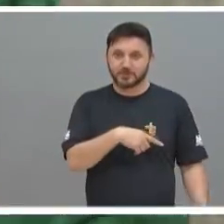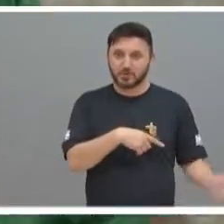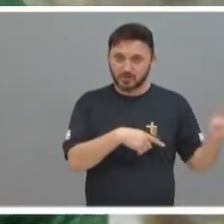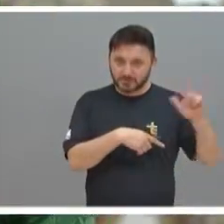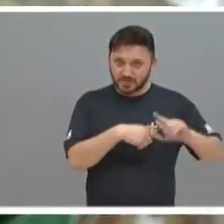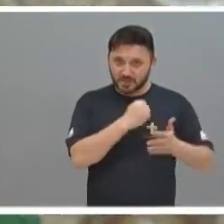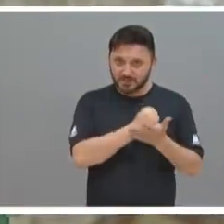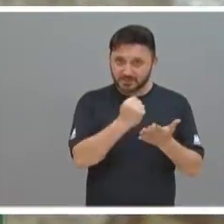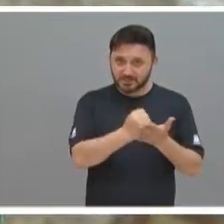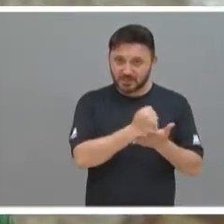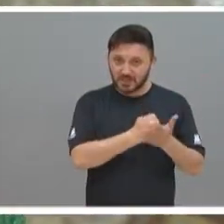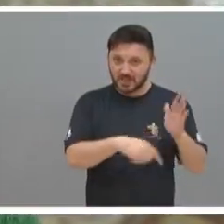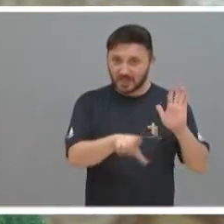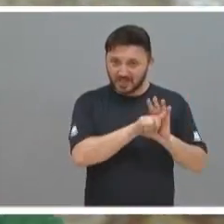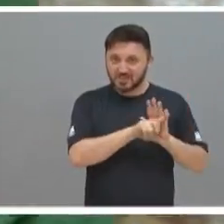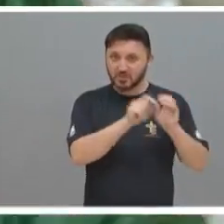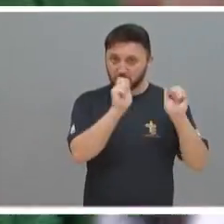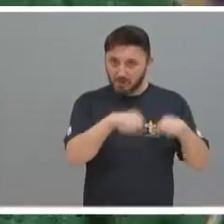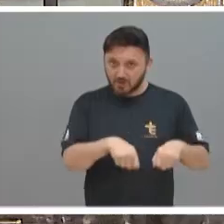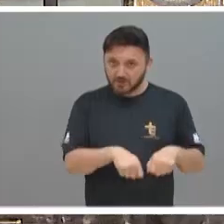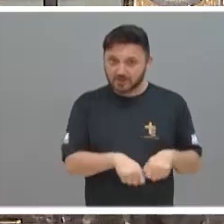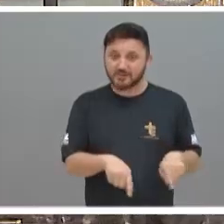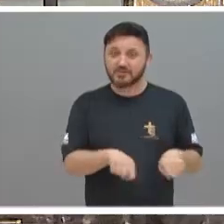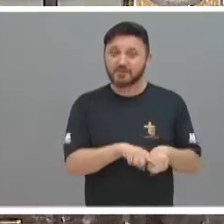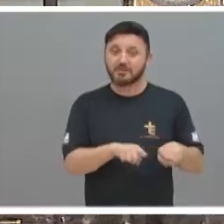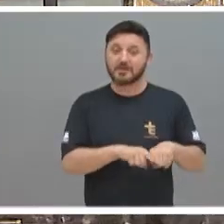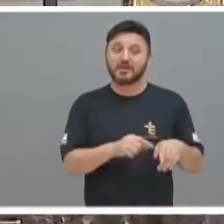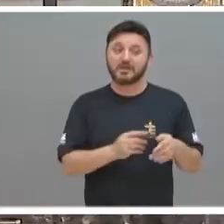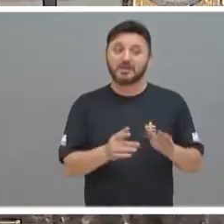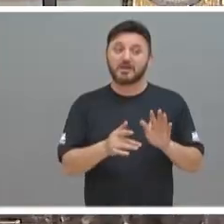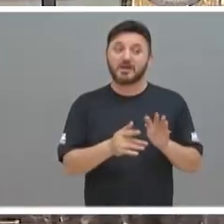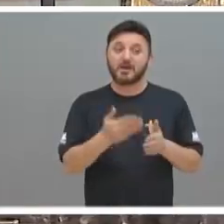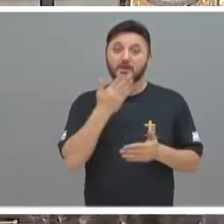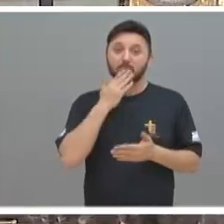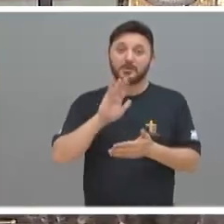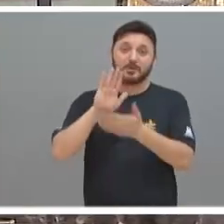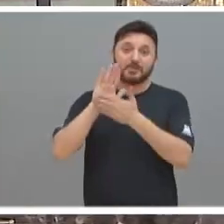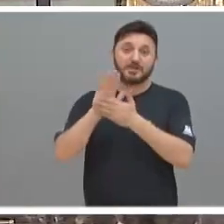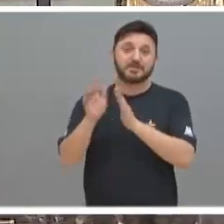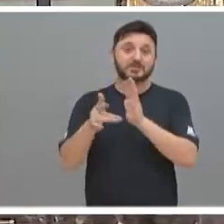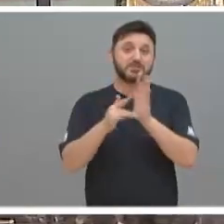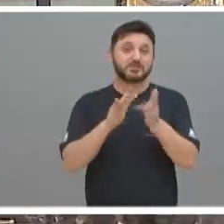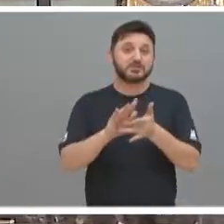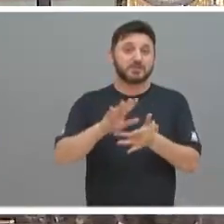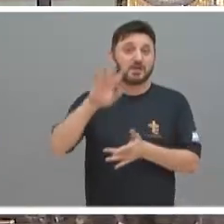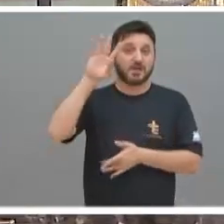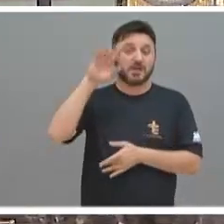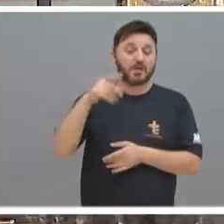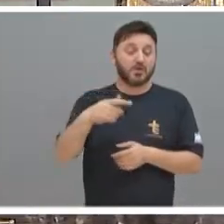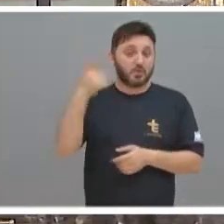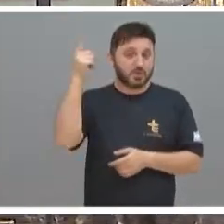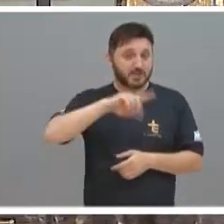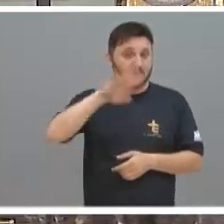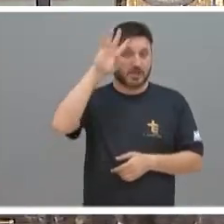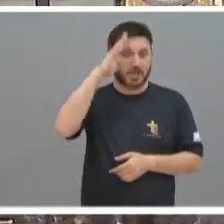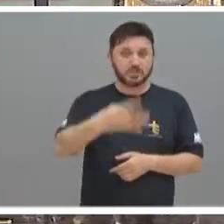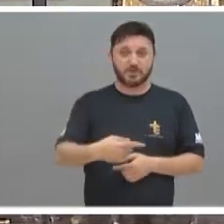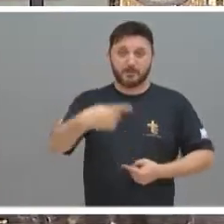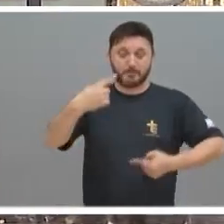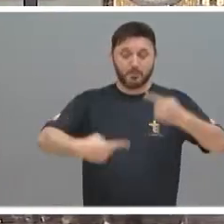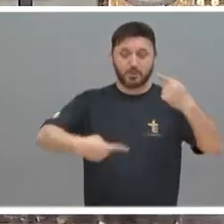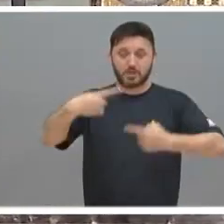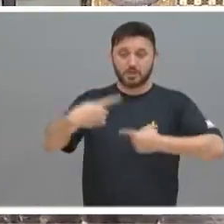nossa legislação? Consegue passar pelas decisões políticas, econômicas e